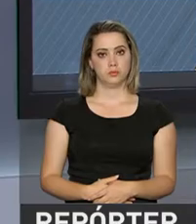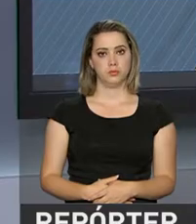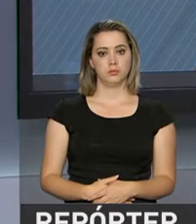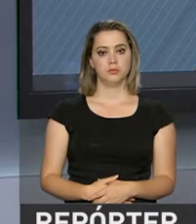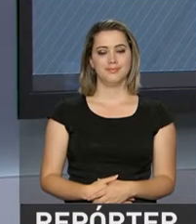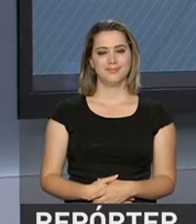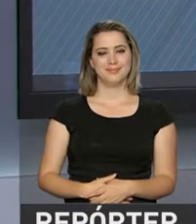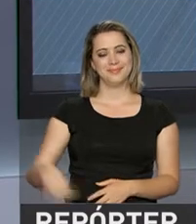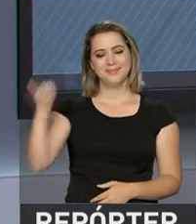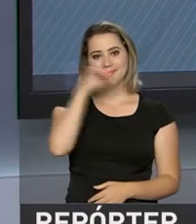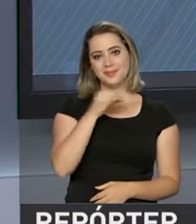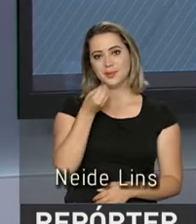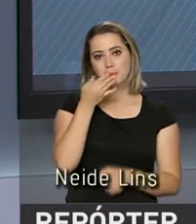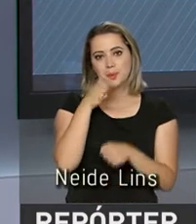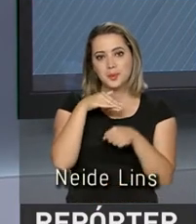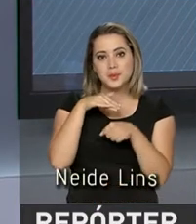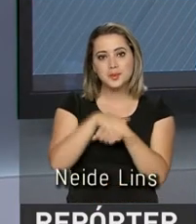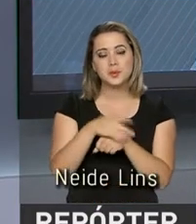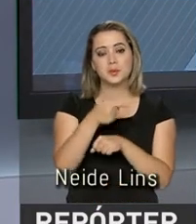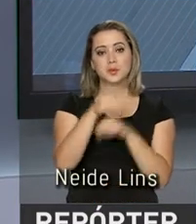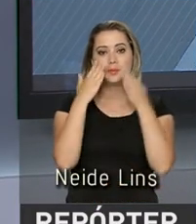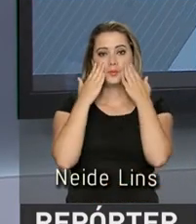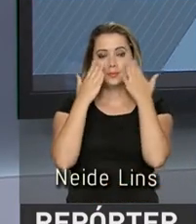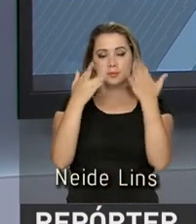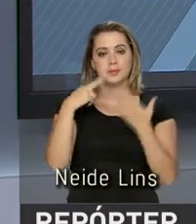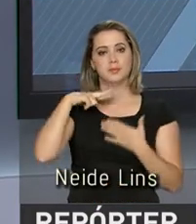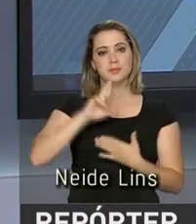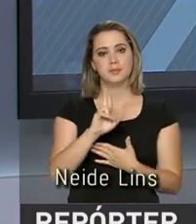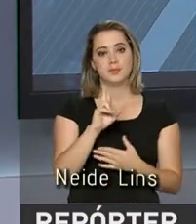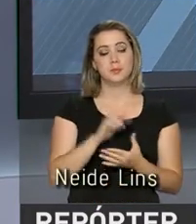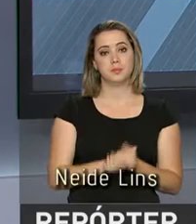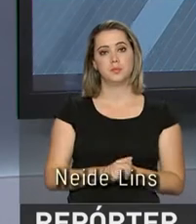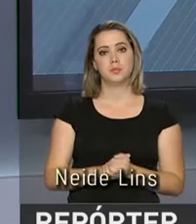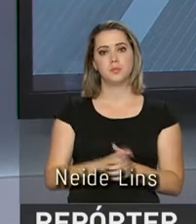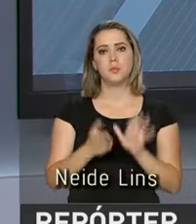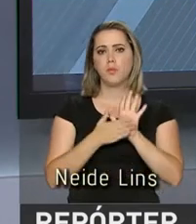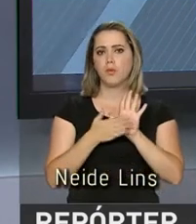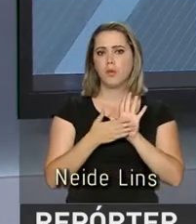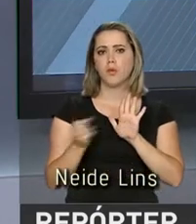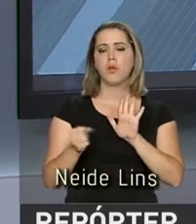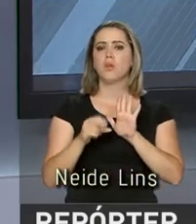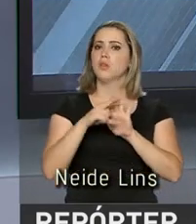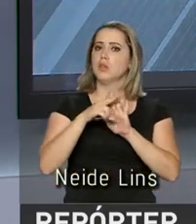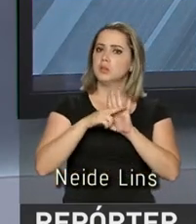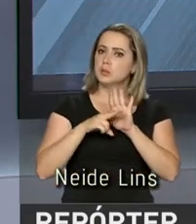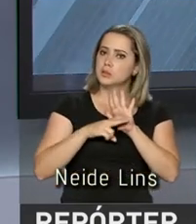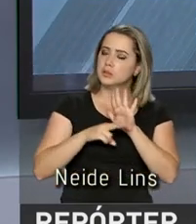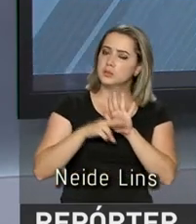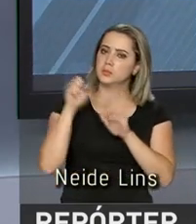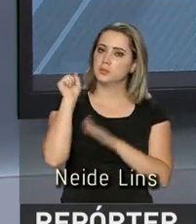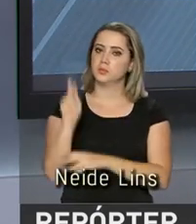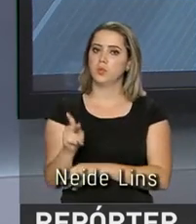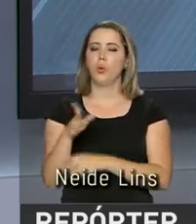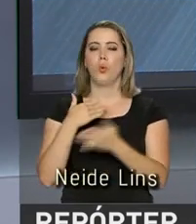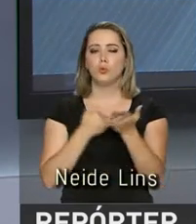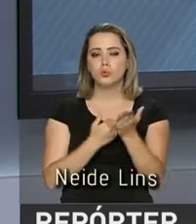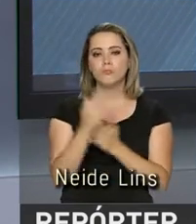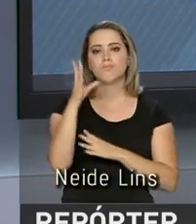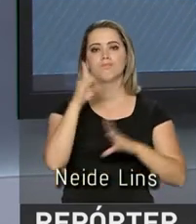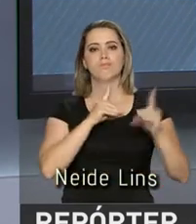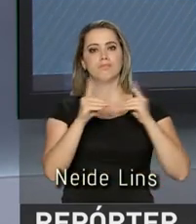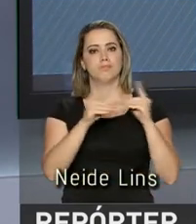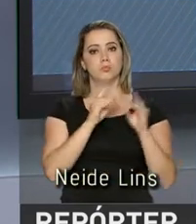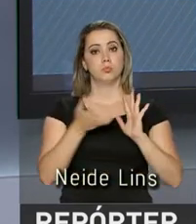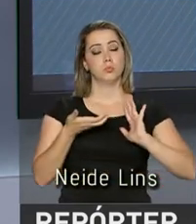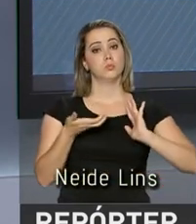olá boa noite no ar mais uma edição do repórter nbr a proposta para a reforma da previdência segue em debate na câmara